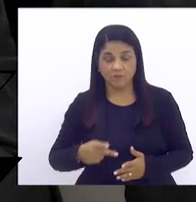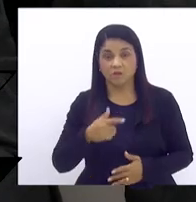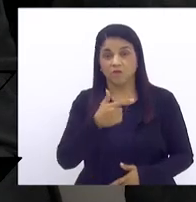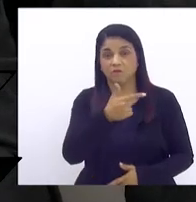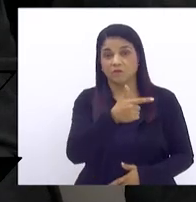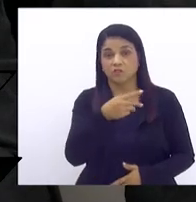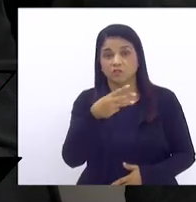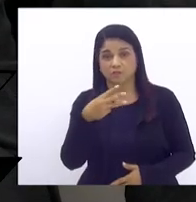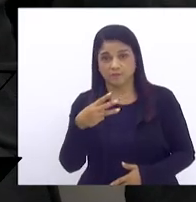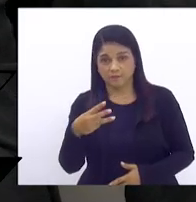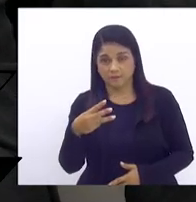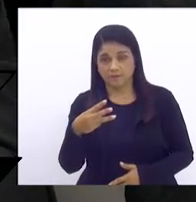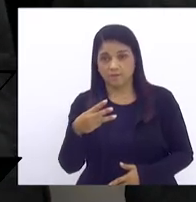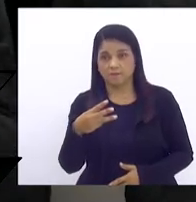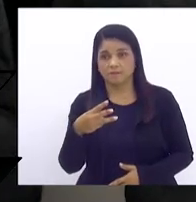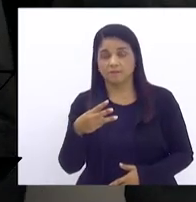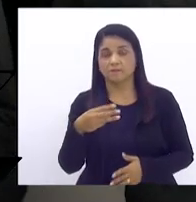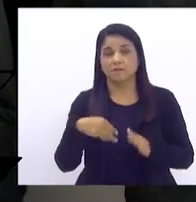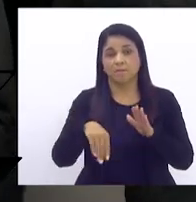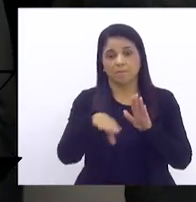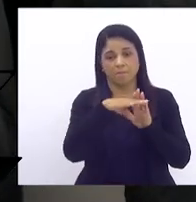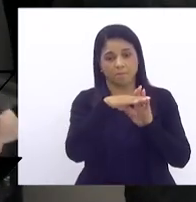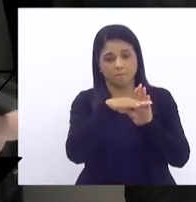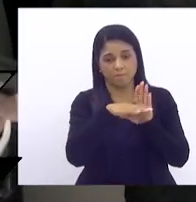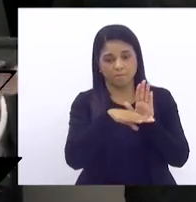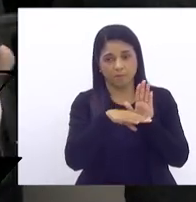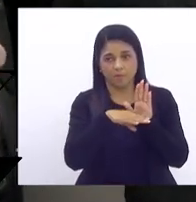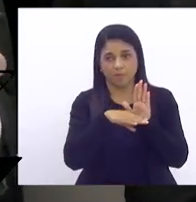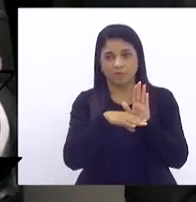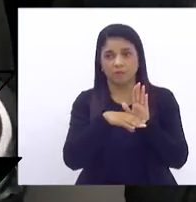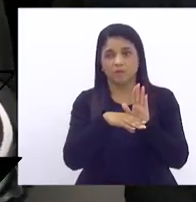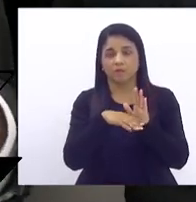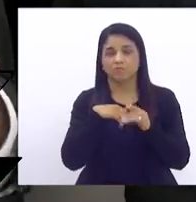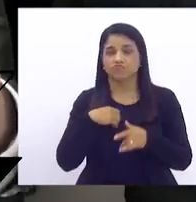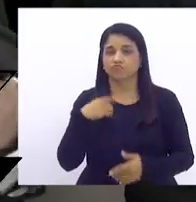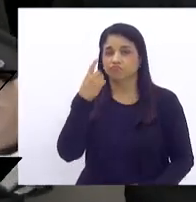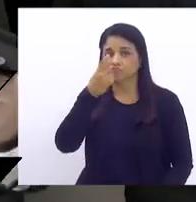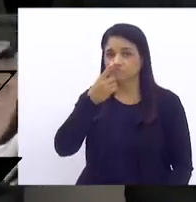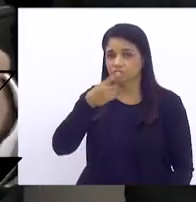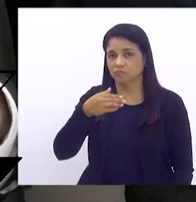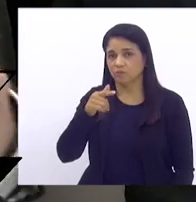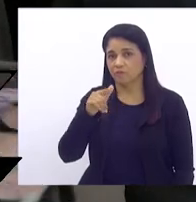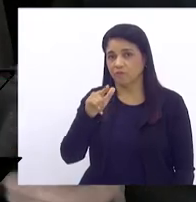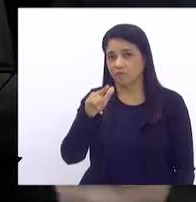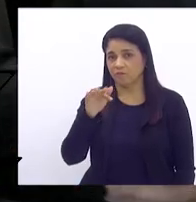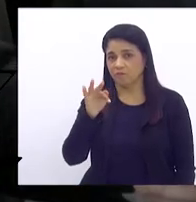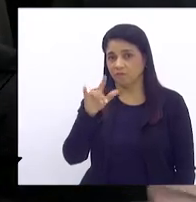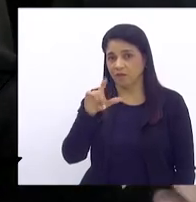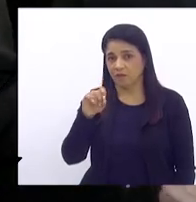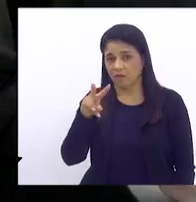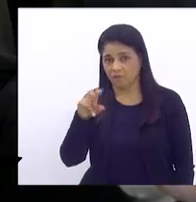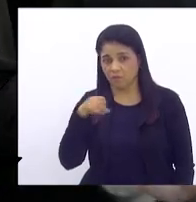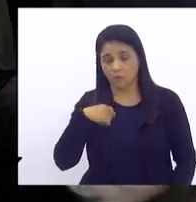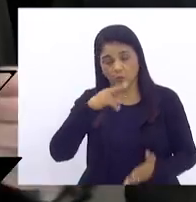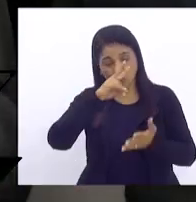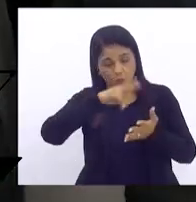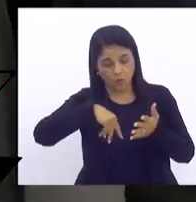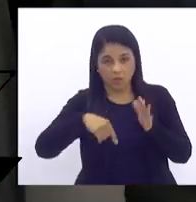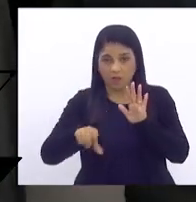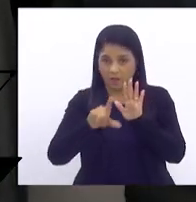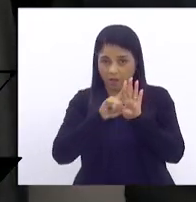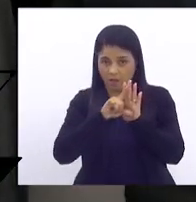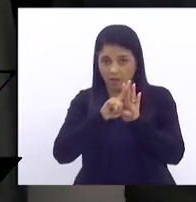23, apenas por economia, já que veio a pauta, porque eu acabei, deputado Flávio Serafini, de ler aqui a integralidade da lei de autoria de Vossa